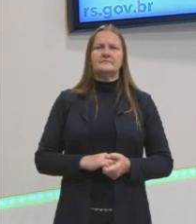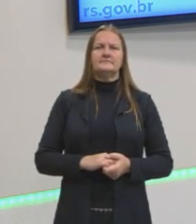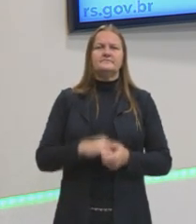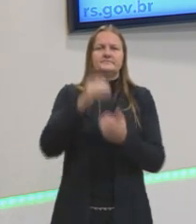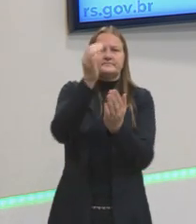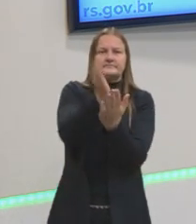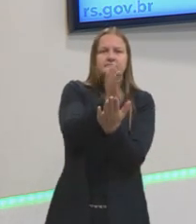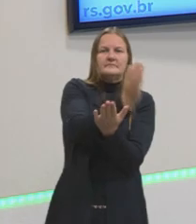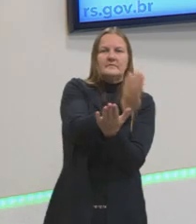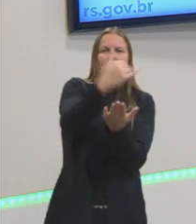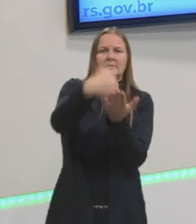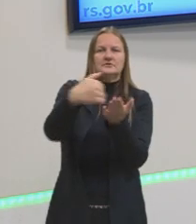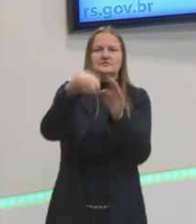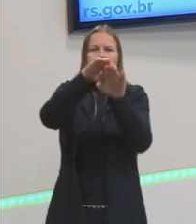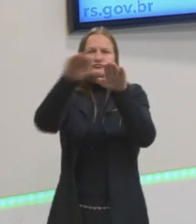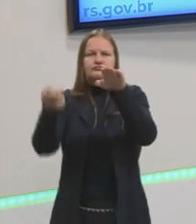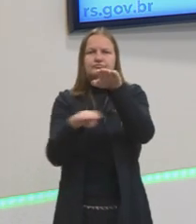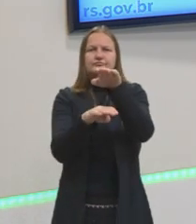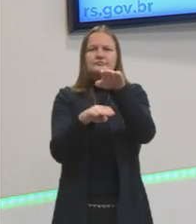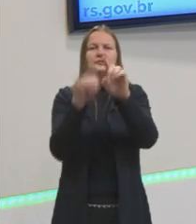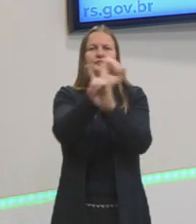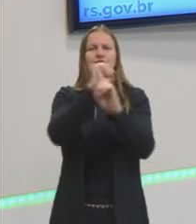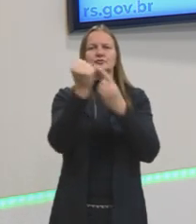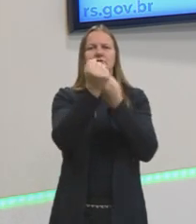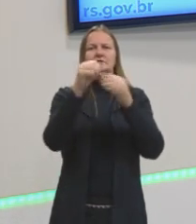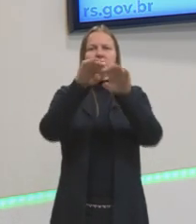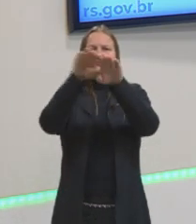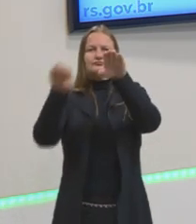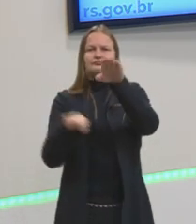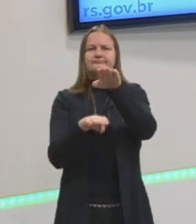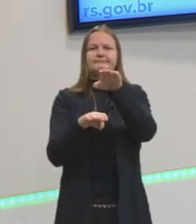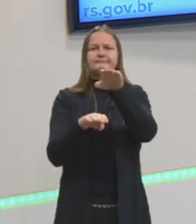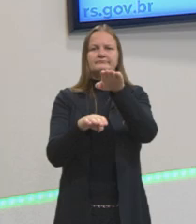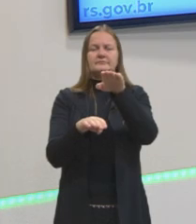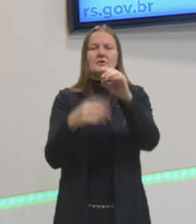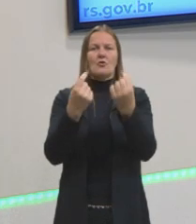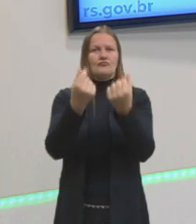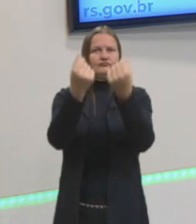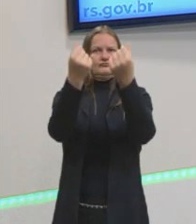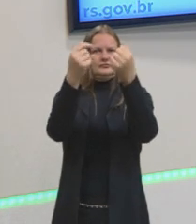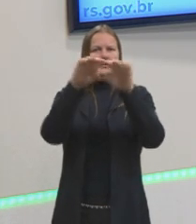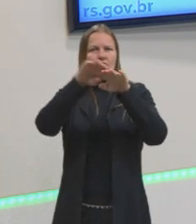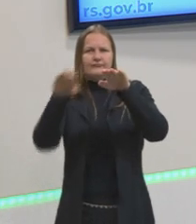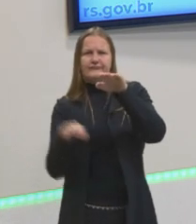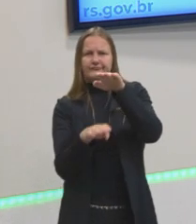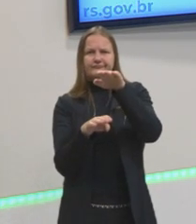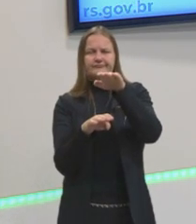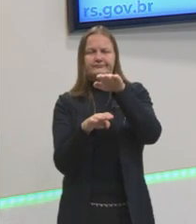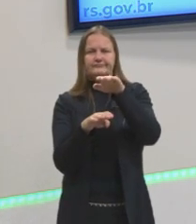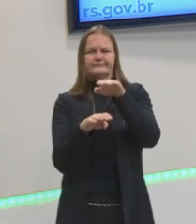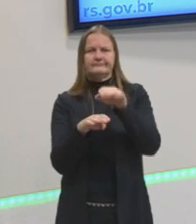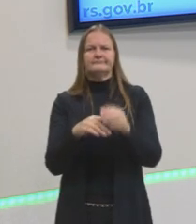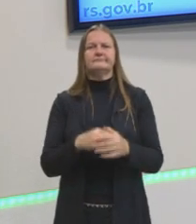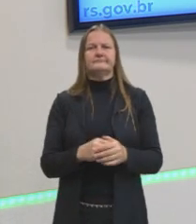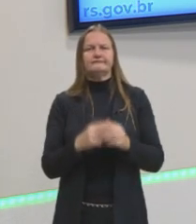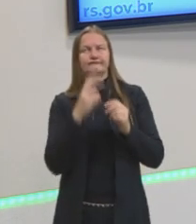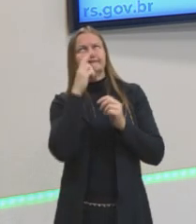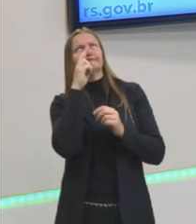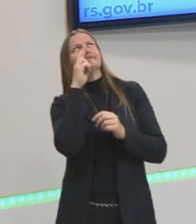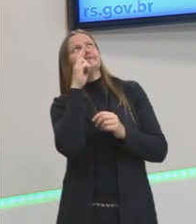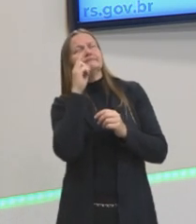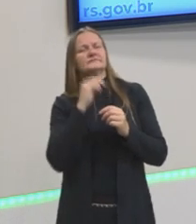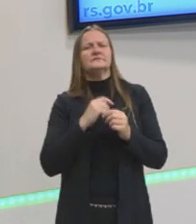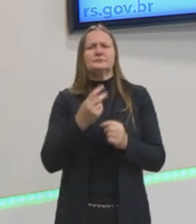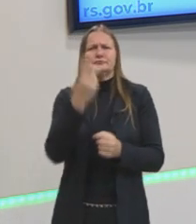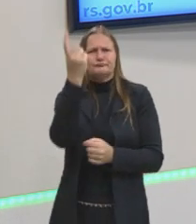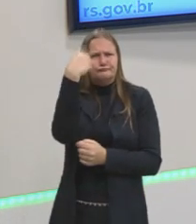divisão de classes nem sempre há uma divisão de classes alguém o proprietário e alguém Submisso a isso é proprietário